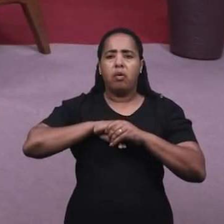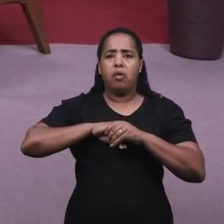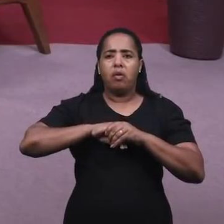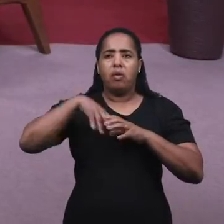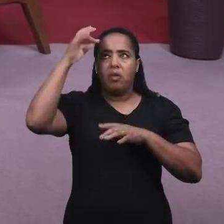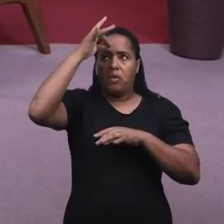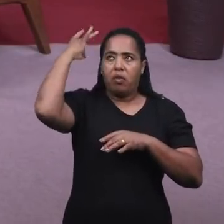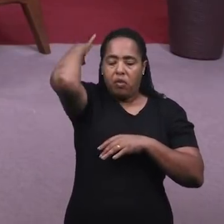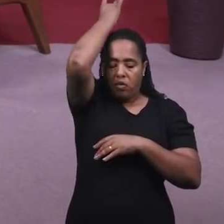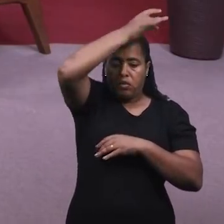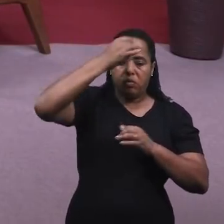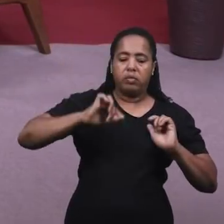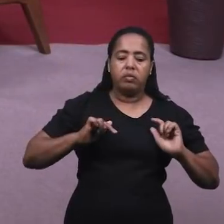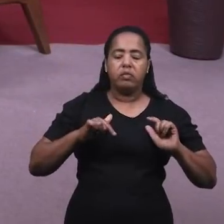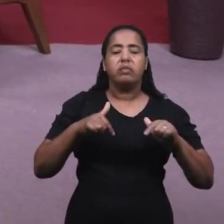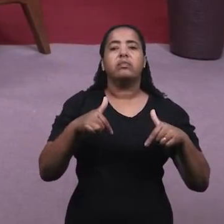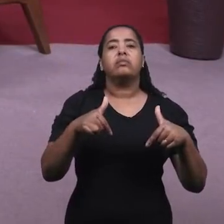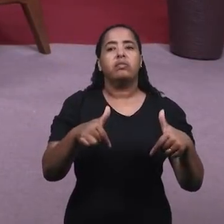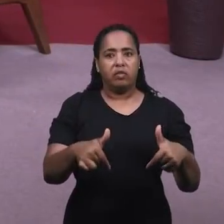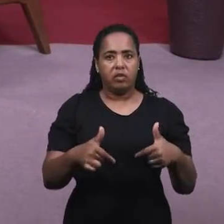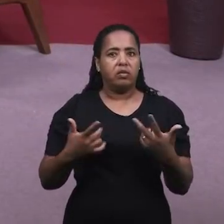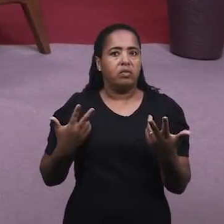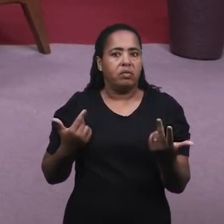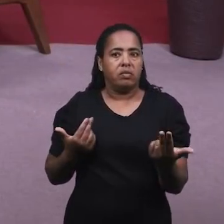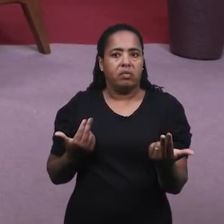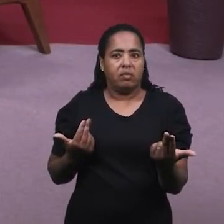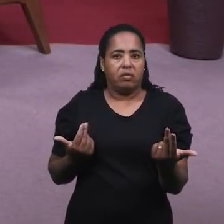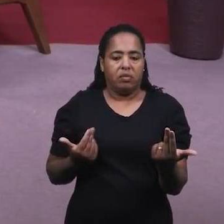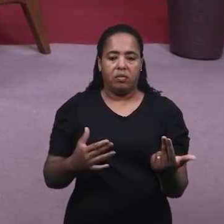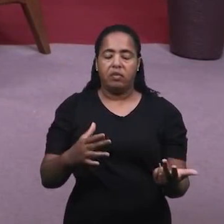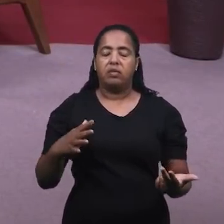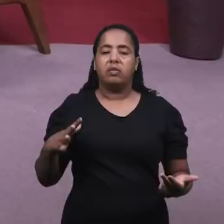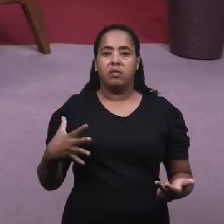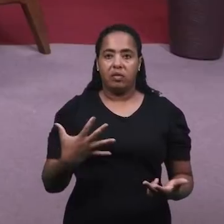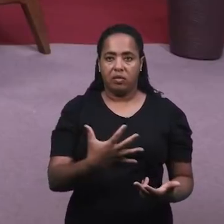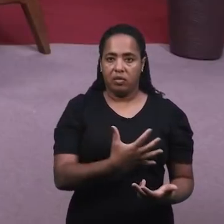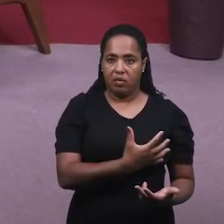obra. O crente, da mesma forma, quem tem a salvação,